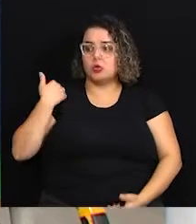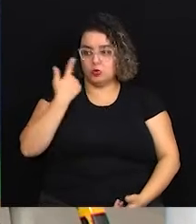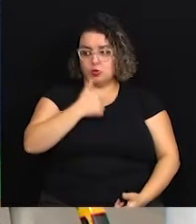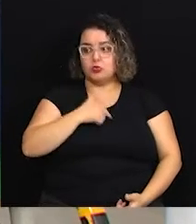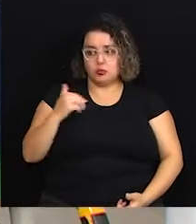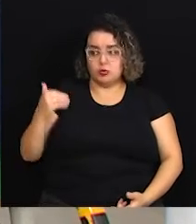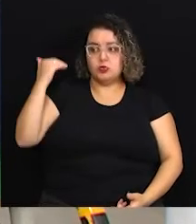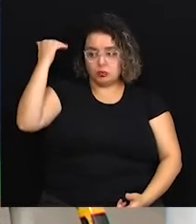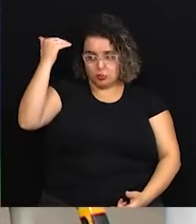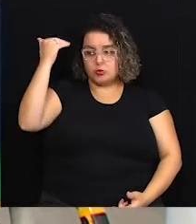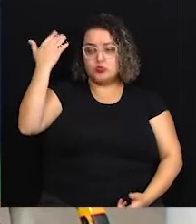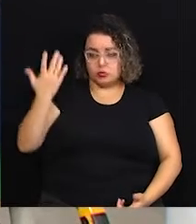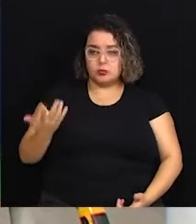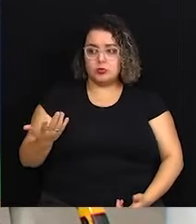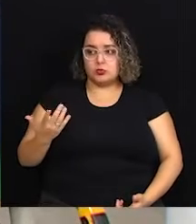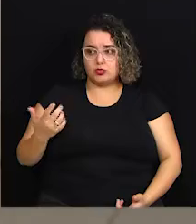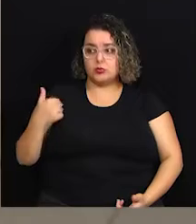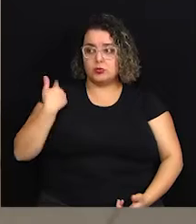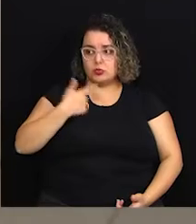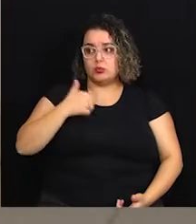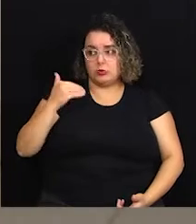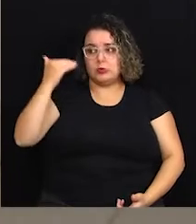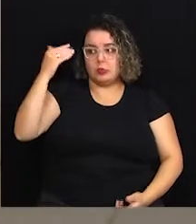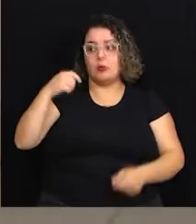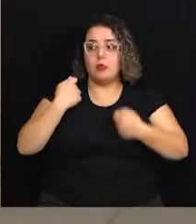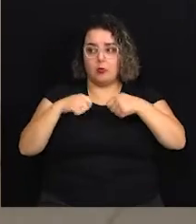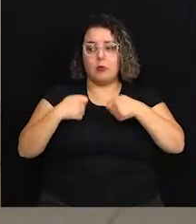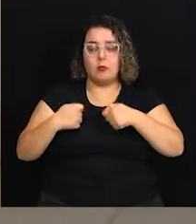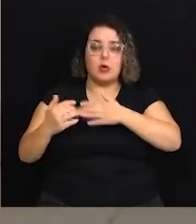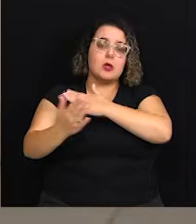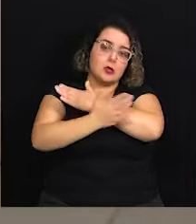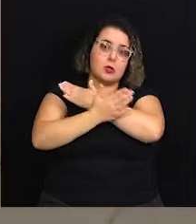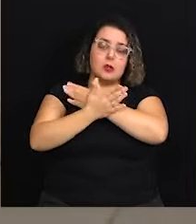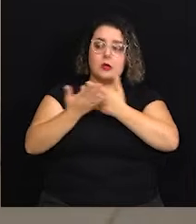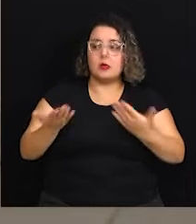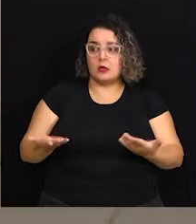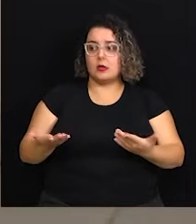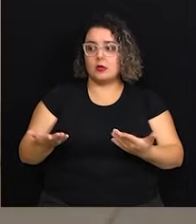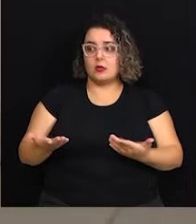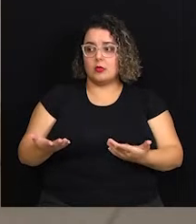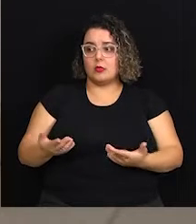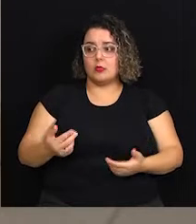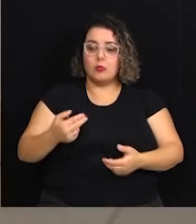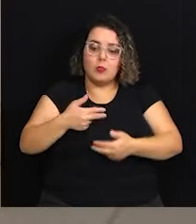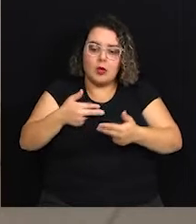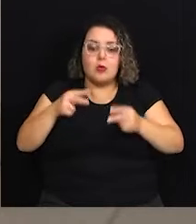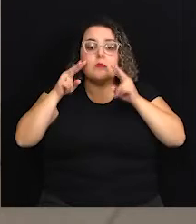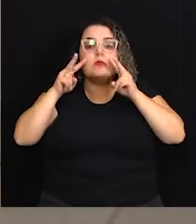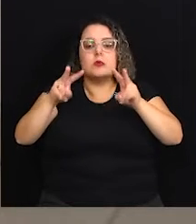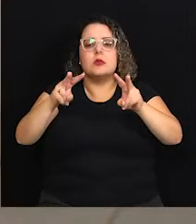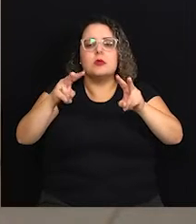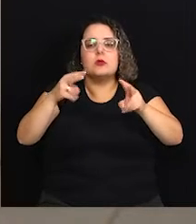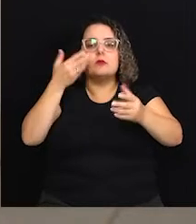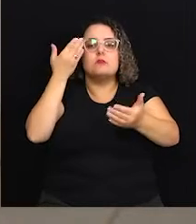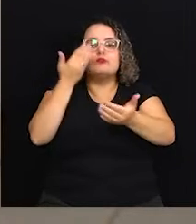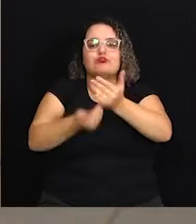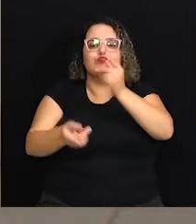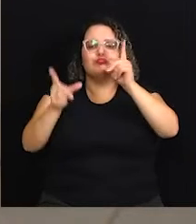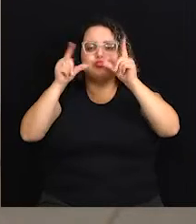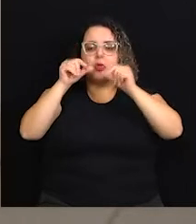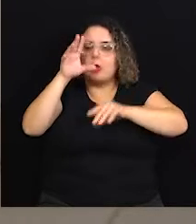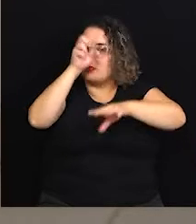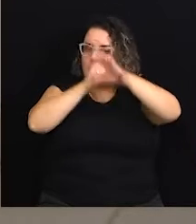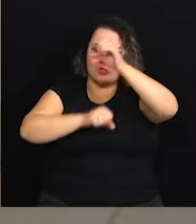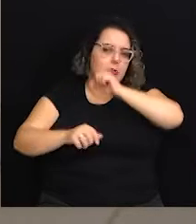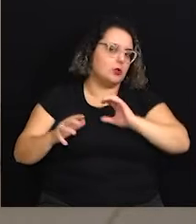como os adultos, né, nós somos adultos, a gente precisa de ajuda, porque uma coisa é você enxergar, depois você perder, você tem que